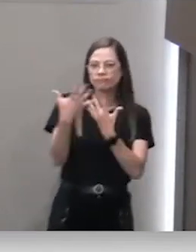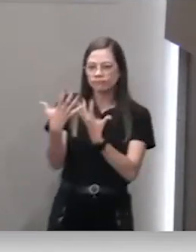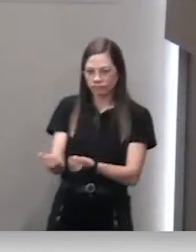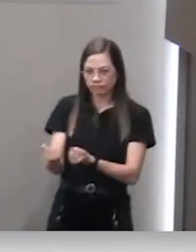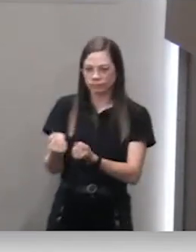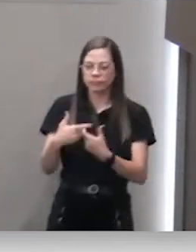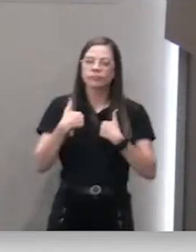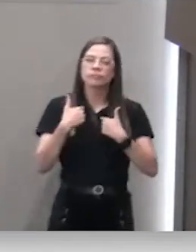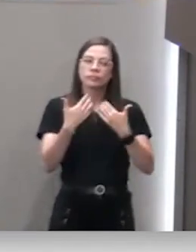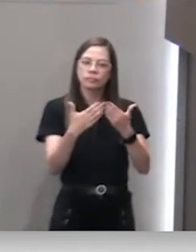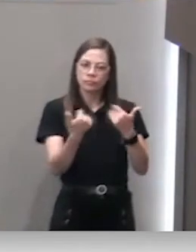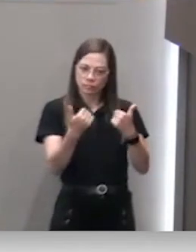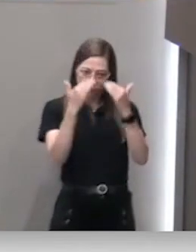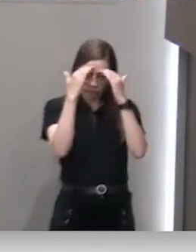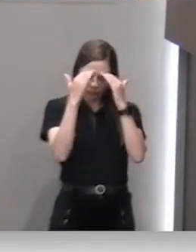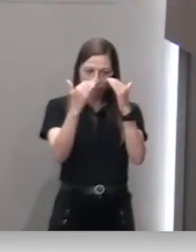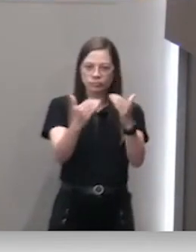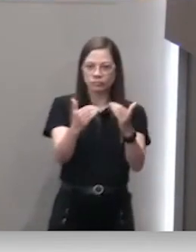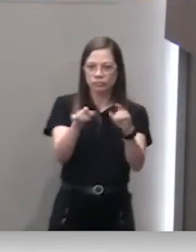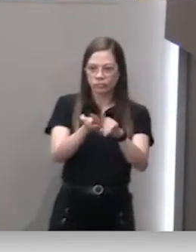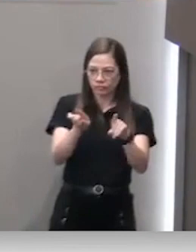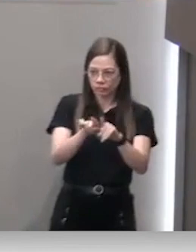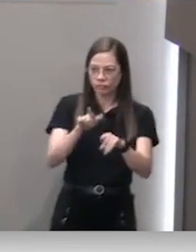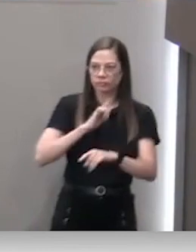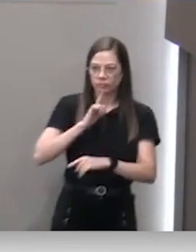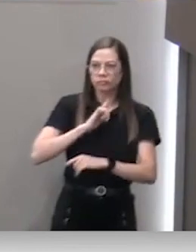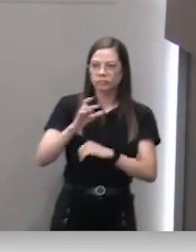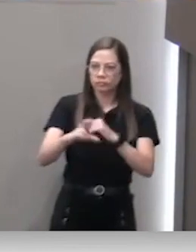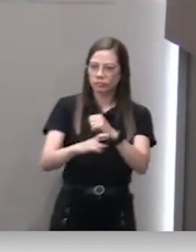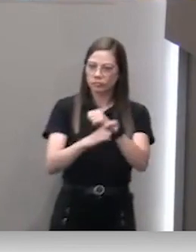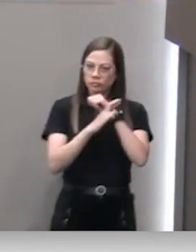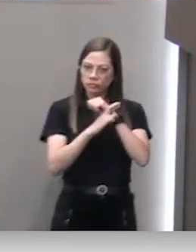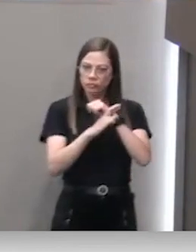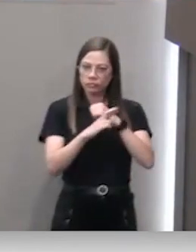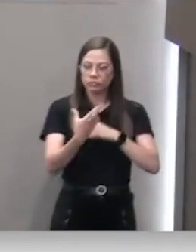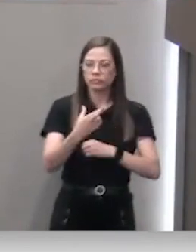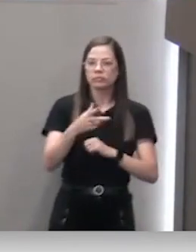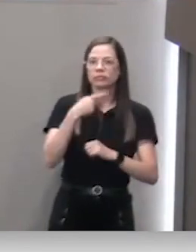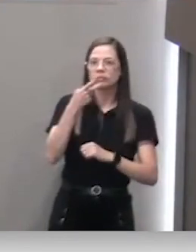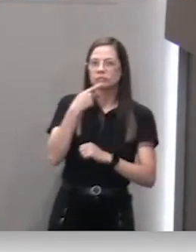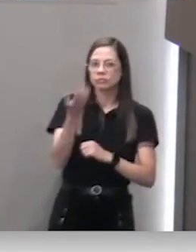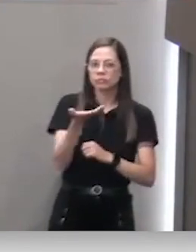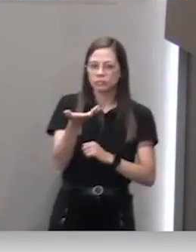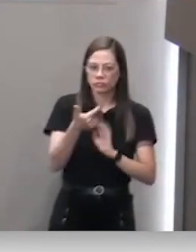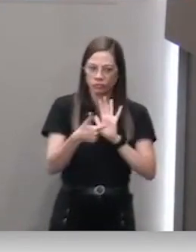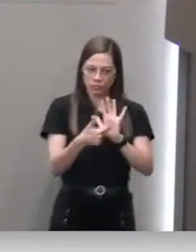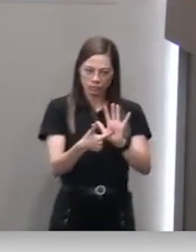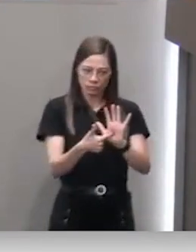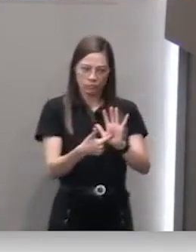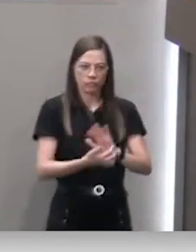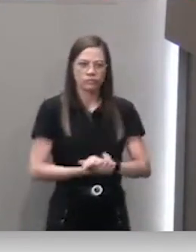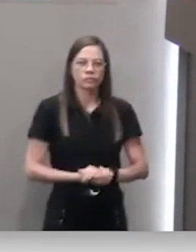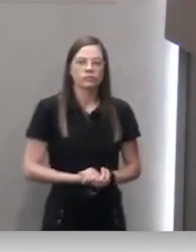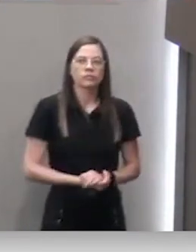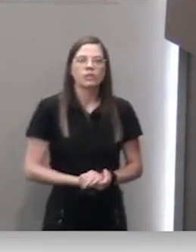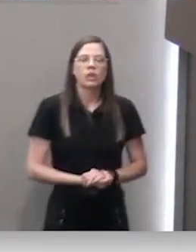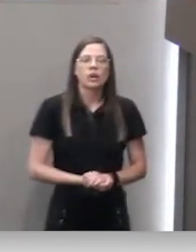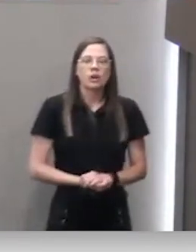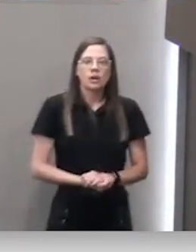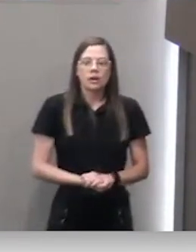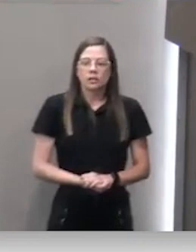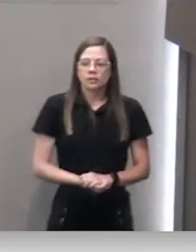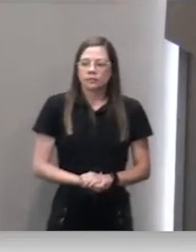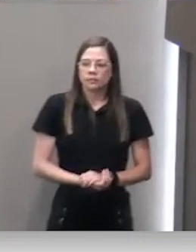que se respeite o regimento. Vereador, o senhor tem garantido o seu direito de fala. Obrigado. No enredo do texto, deparamos com